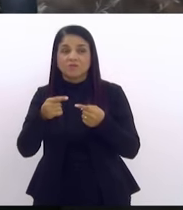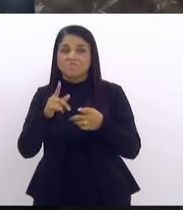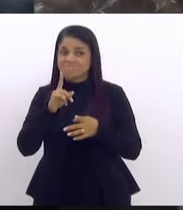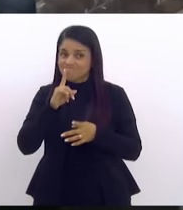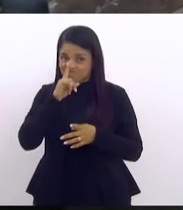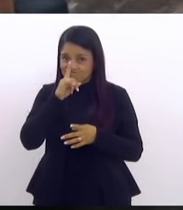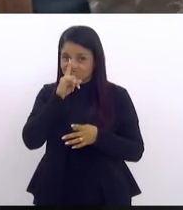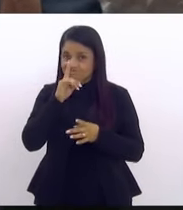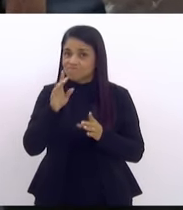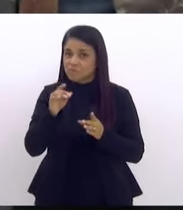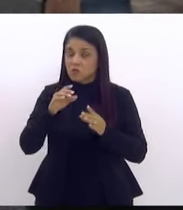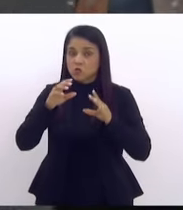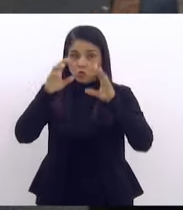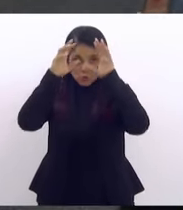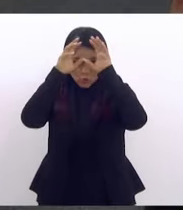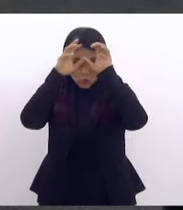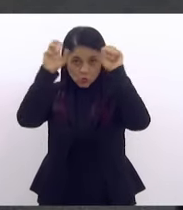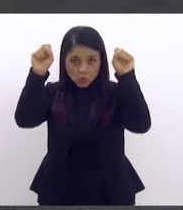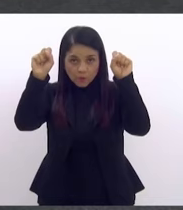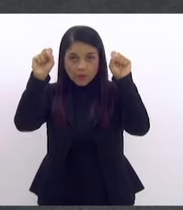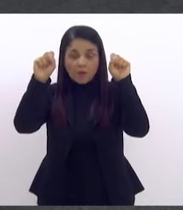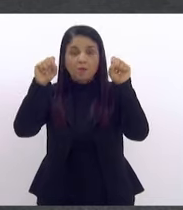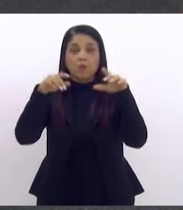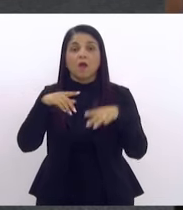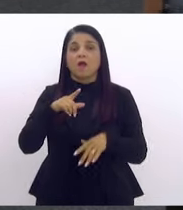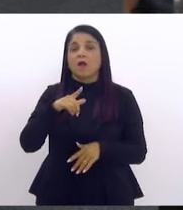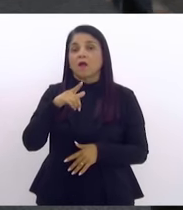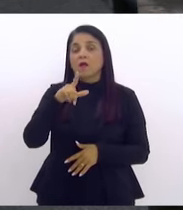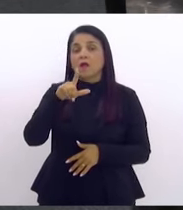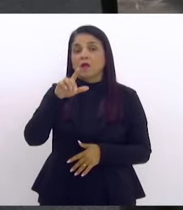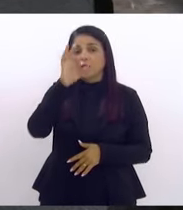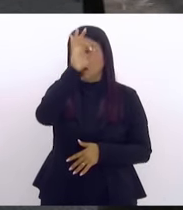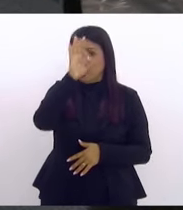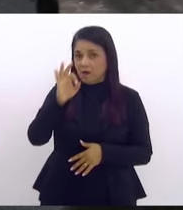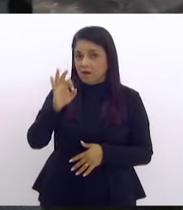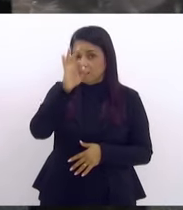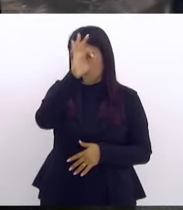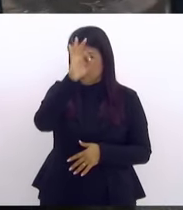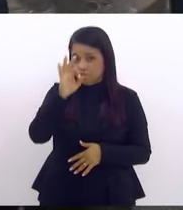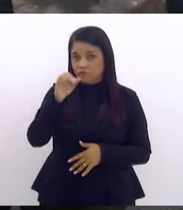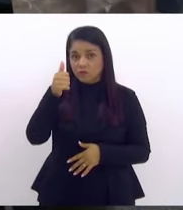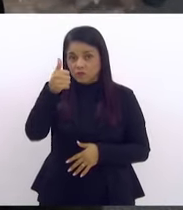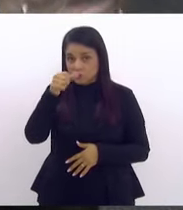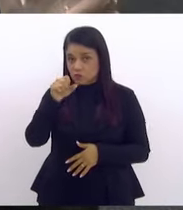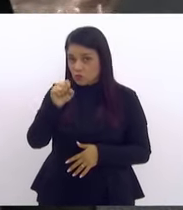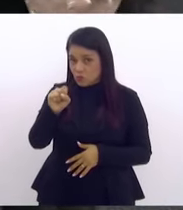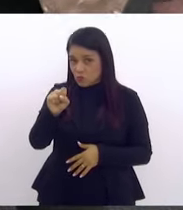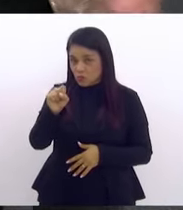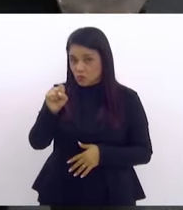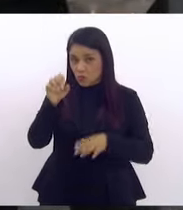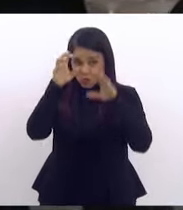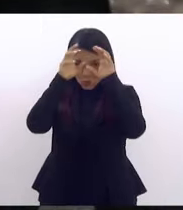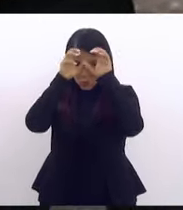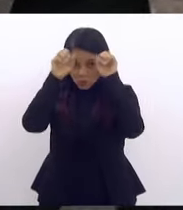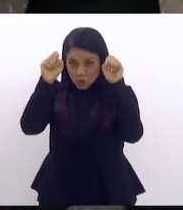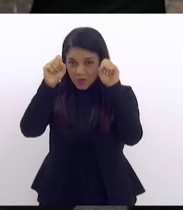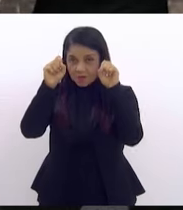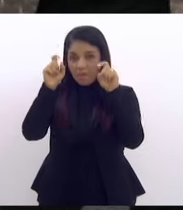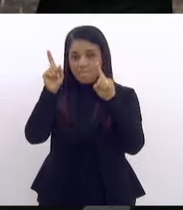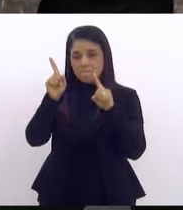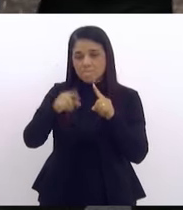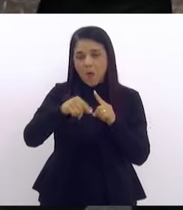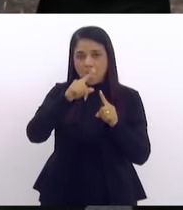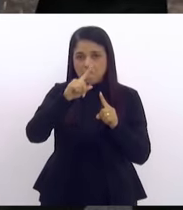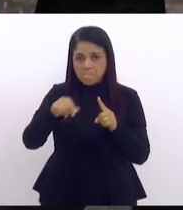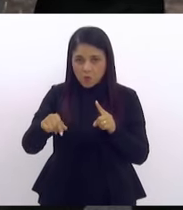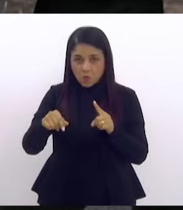Supremo, quando disse que a alíquota é 18, está botando mais 4 de fundo, jogar tudo por terra, ou jogar os 4. Pelo menos